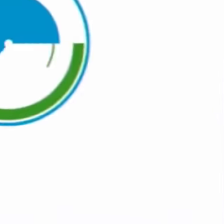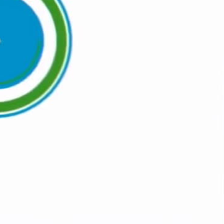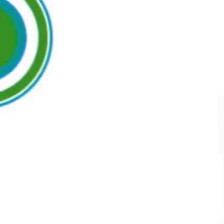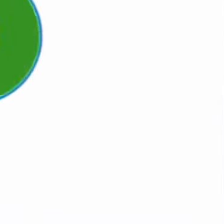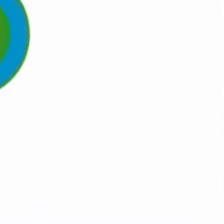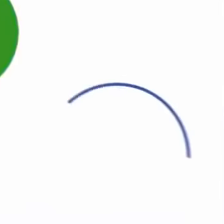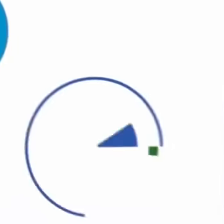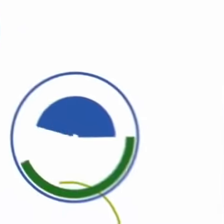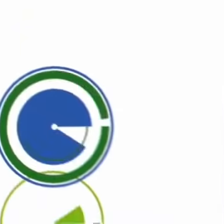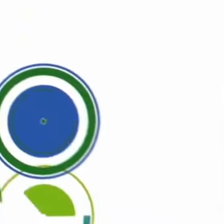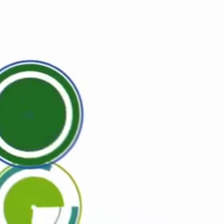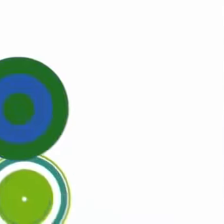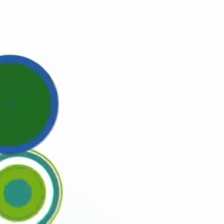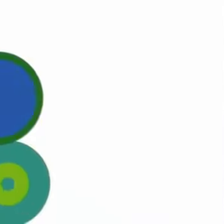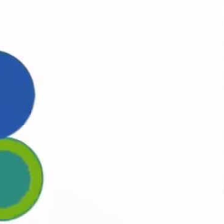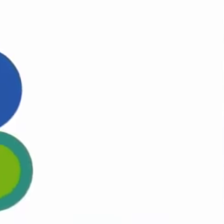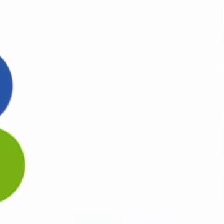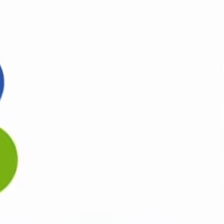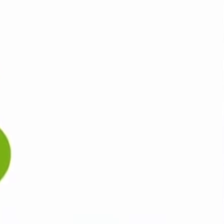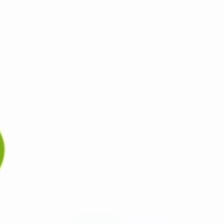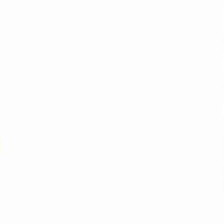E aí